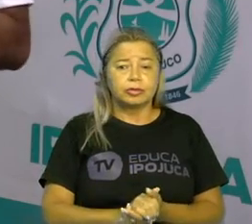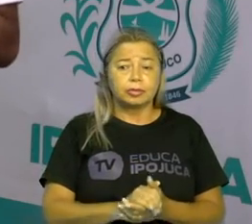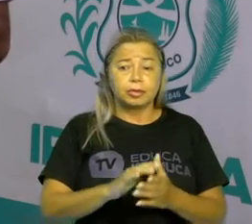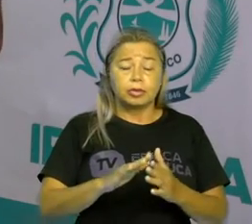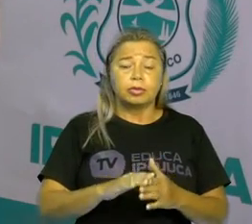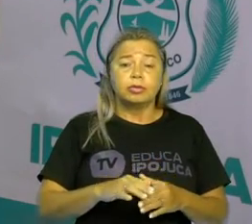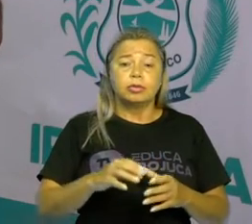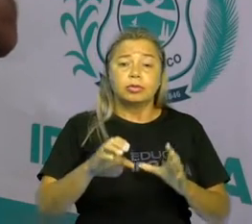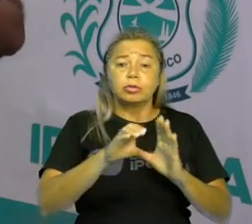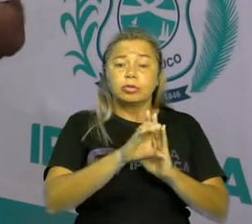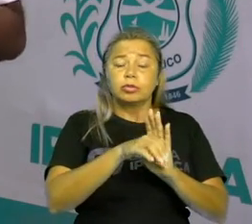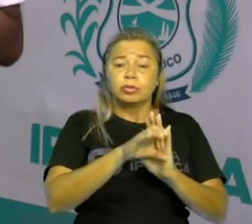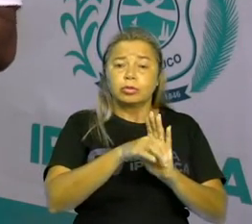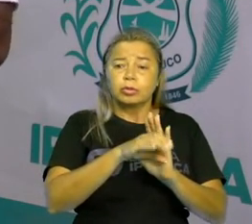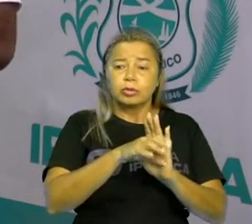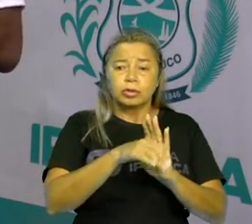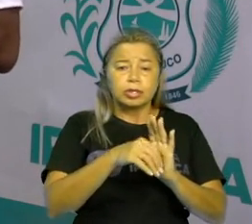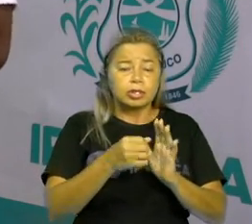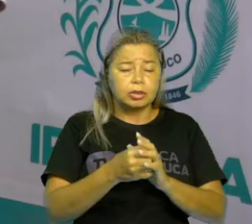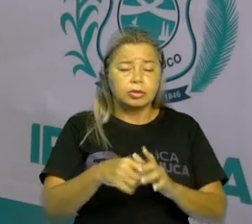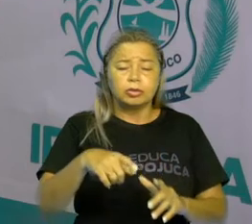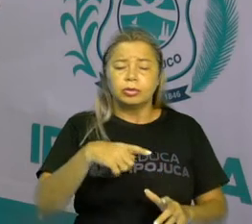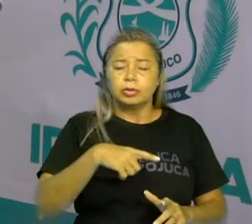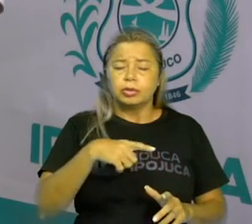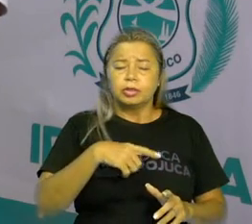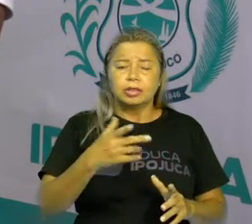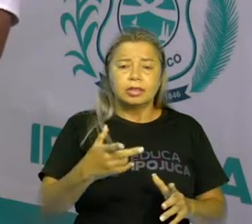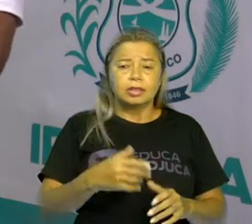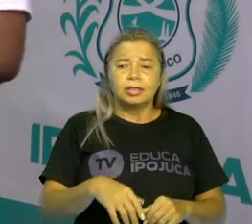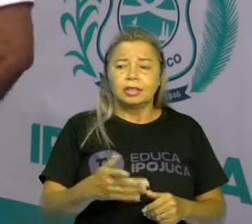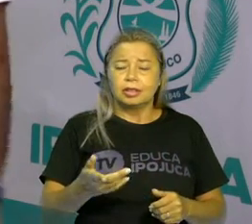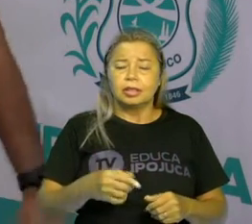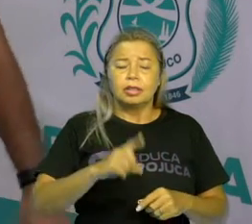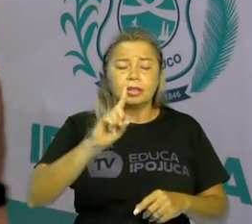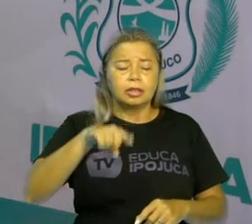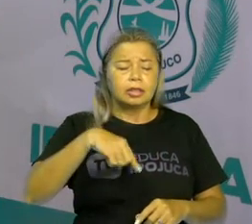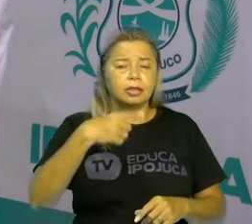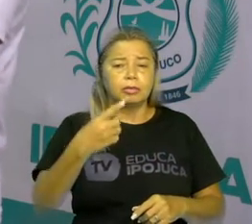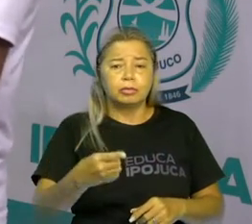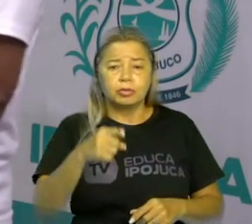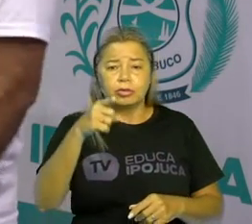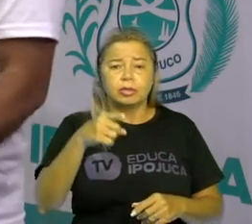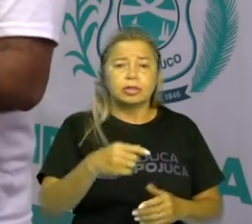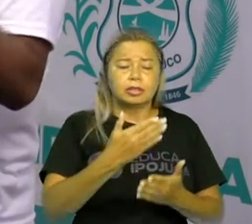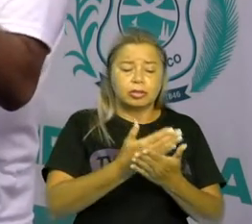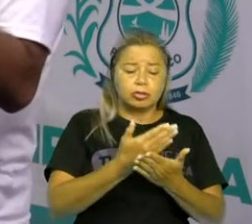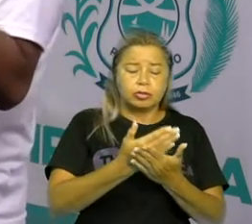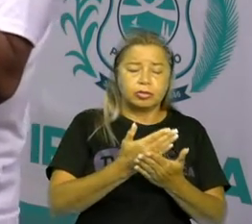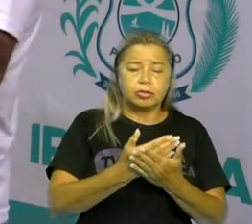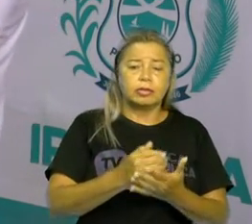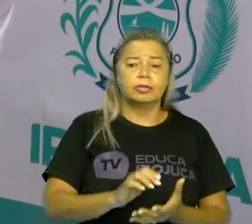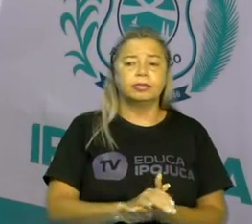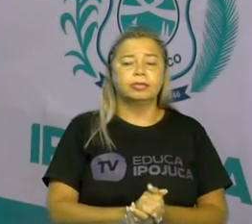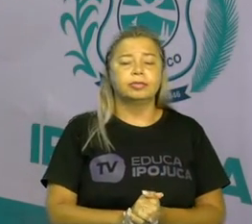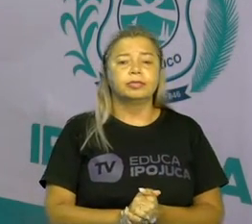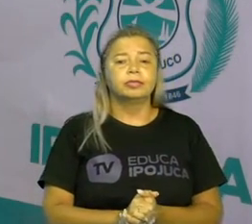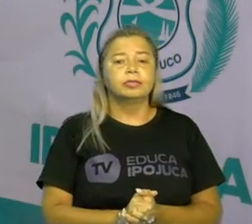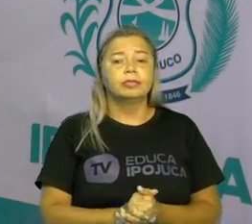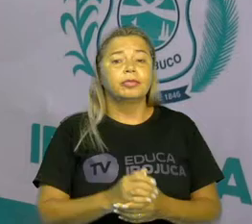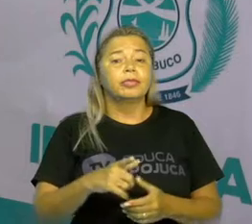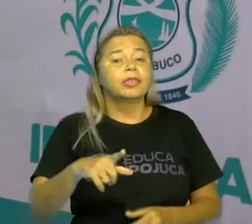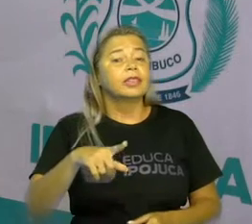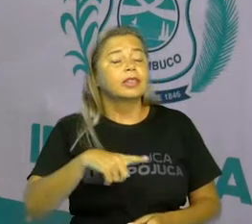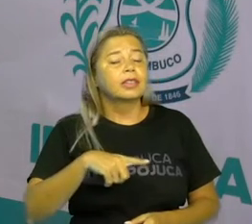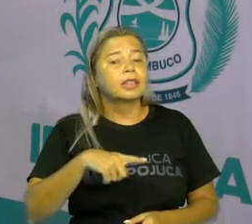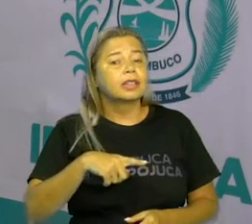ficar disponível para vocês, não se preocupem, vocês vão poder estudar depois, tá bom? Beleza, mas